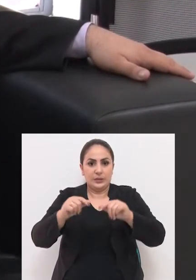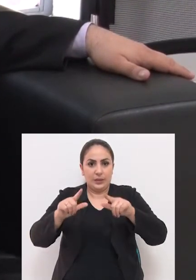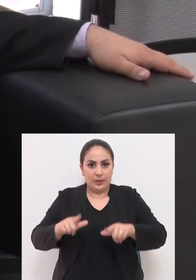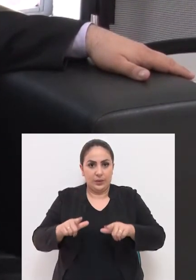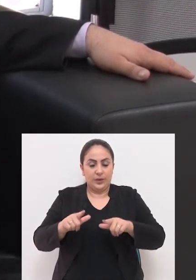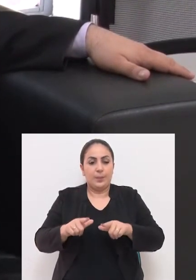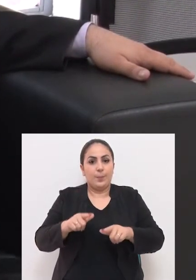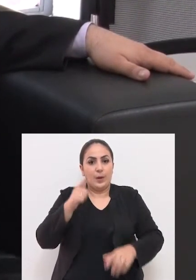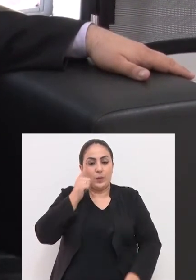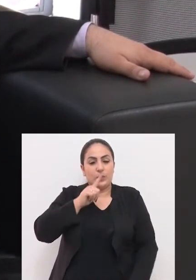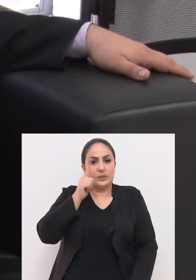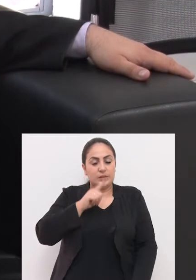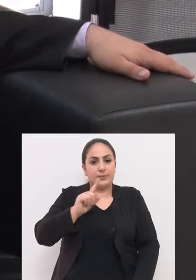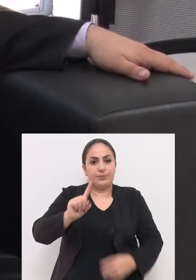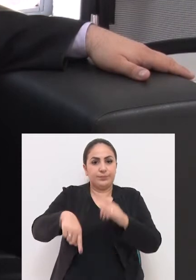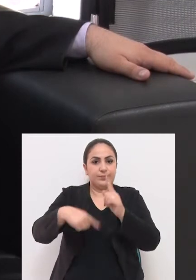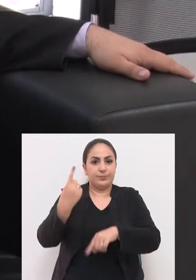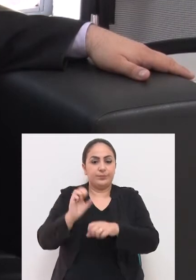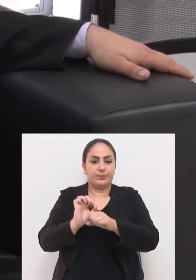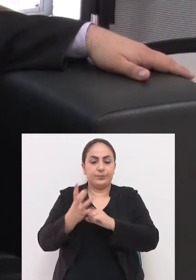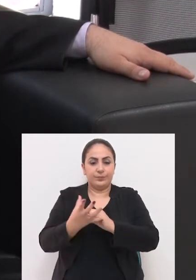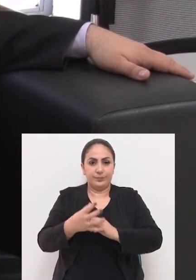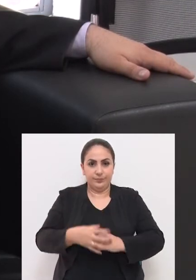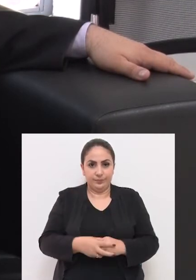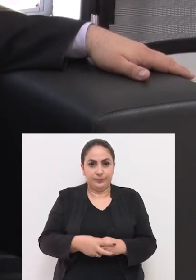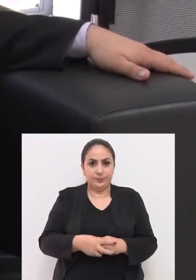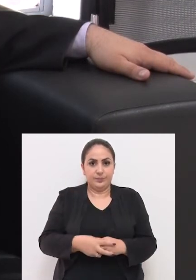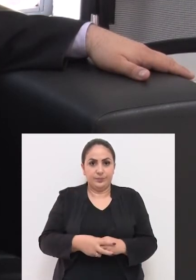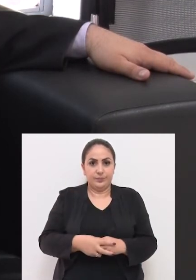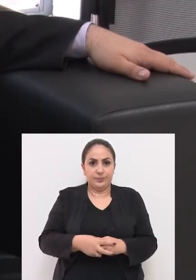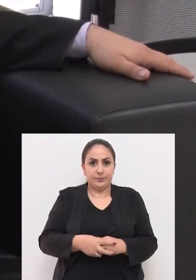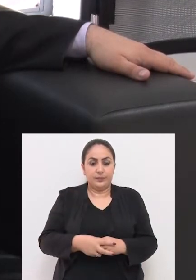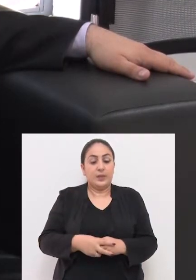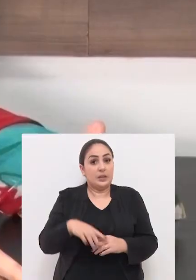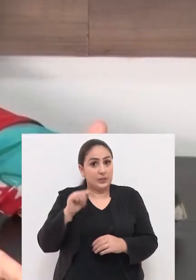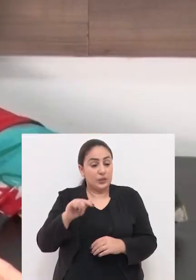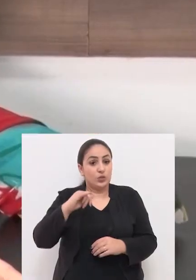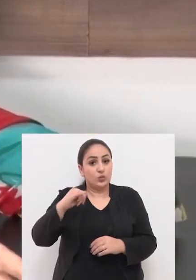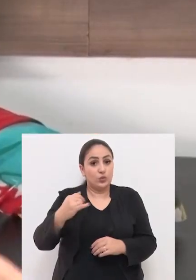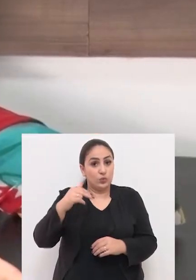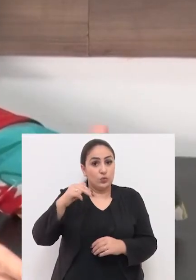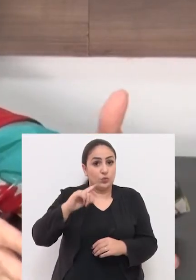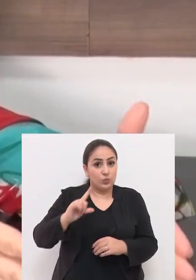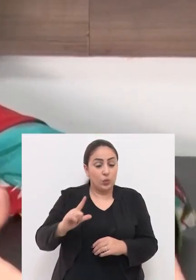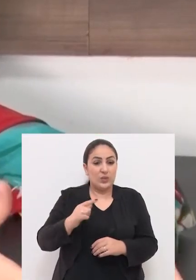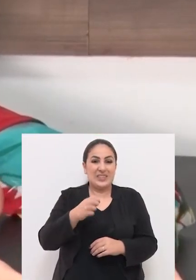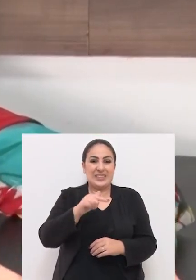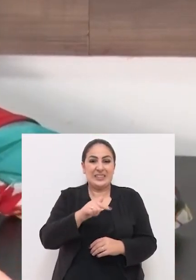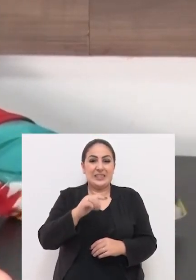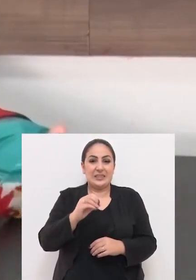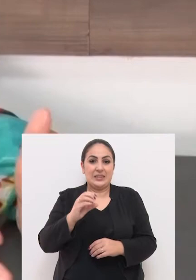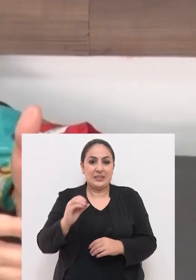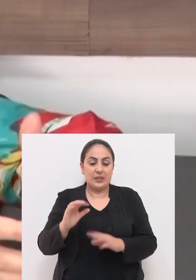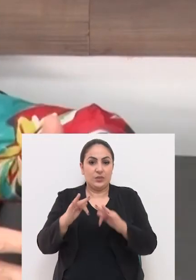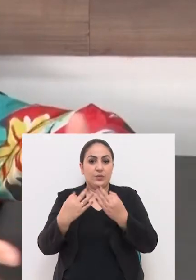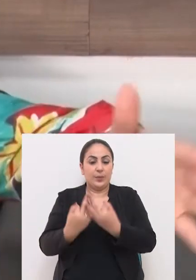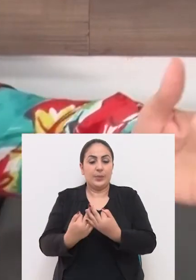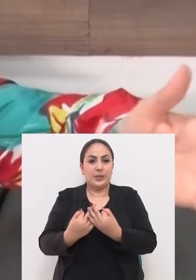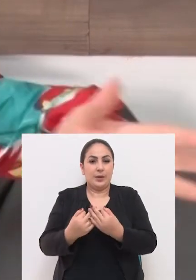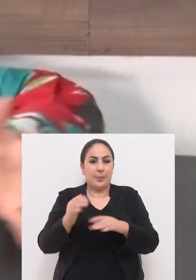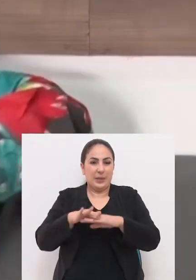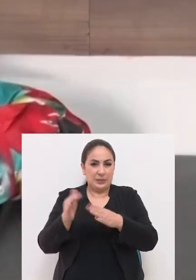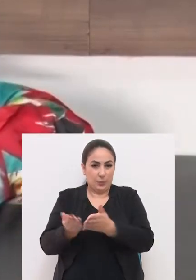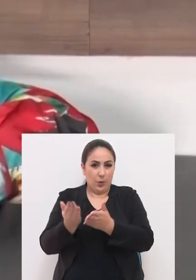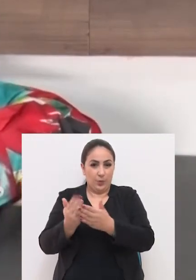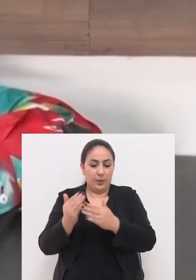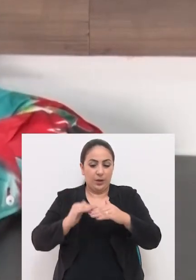Cuidado Territoriais para o enfrentamento à Covid-19. Desde julho, 700 famílias em